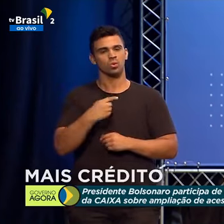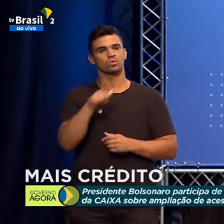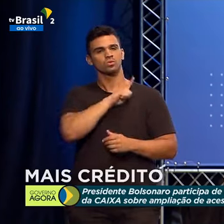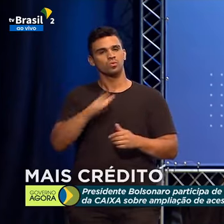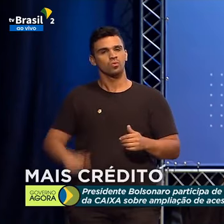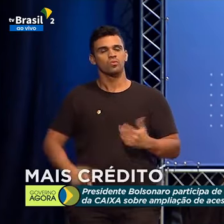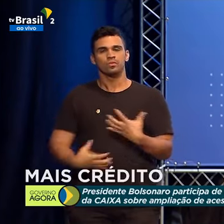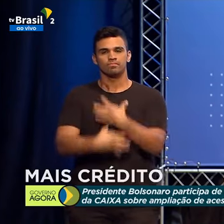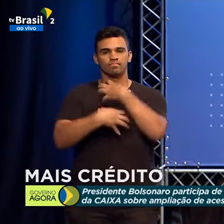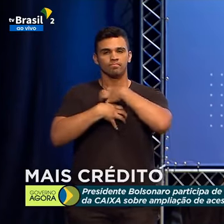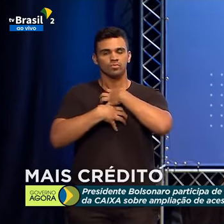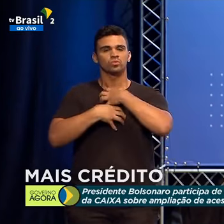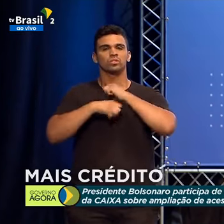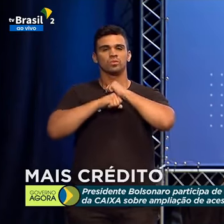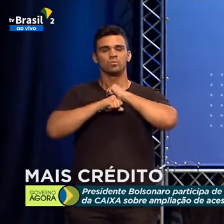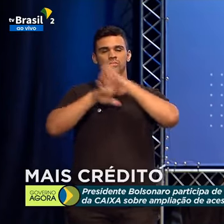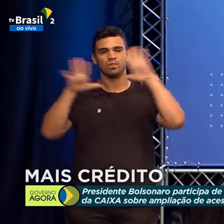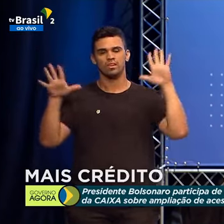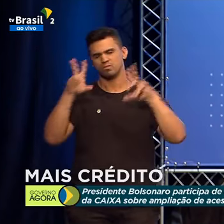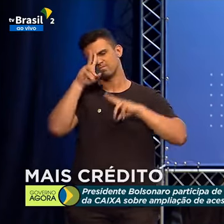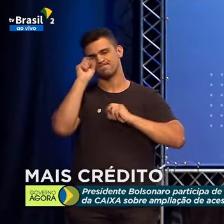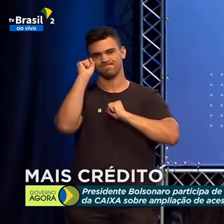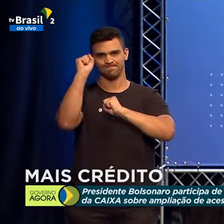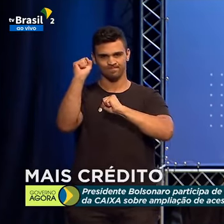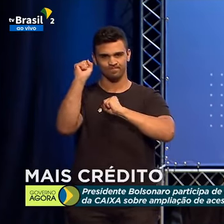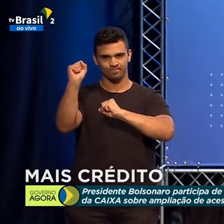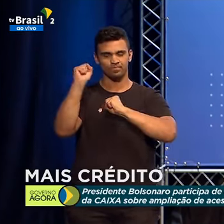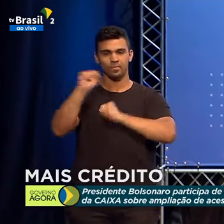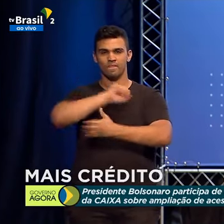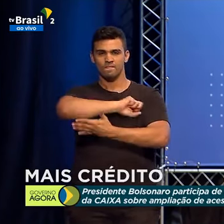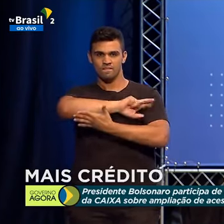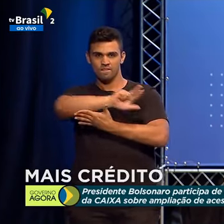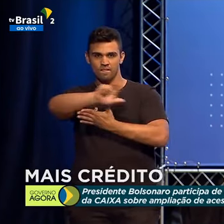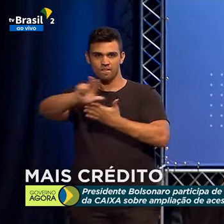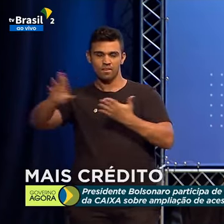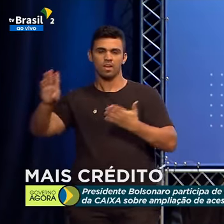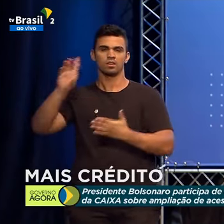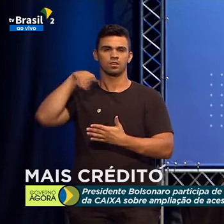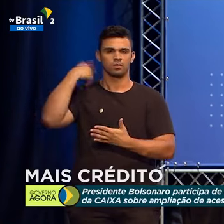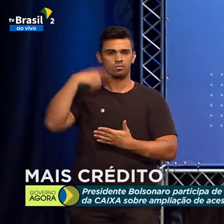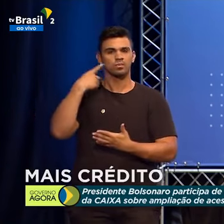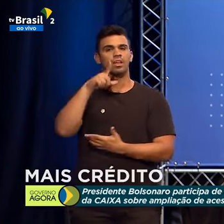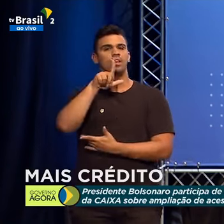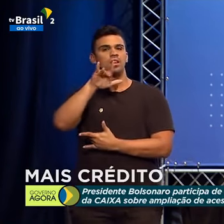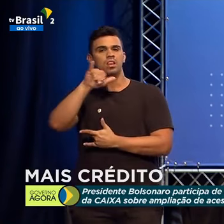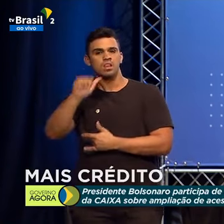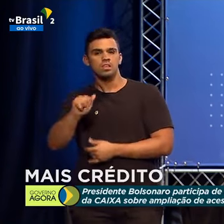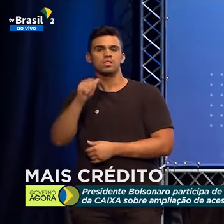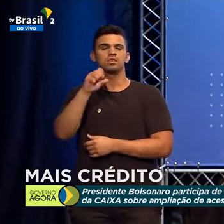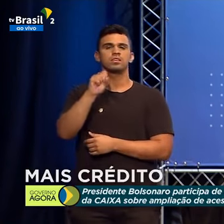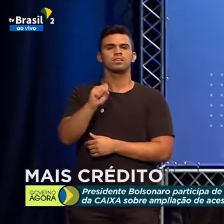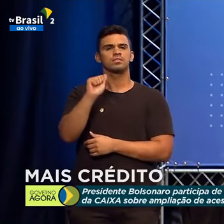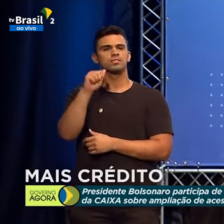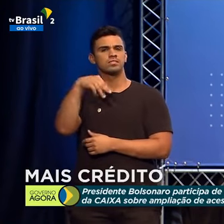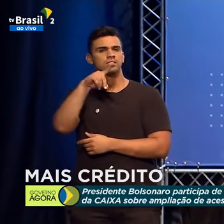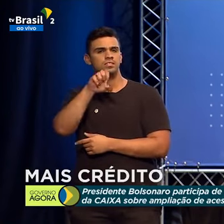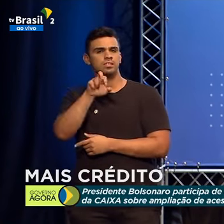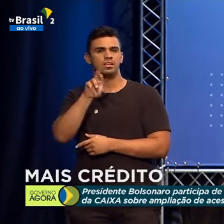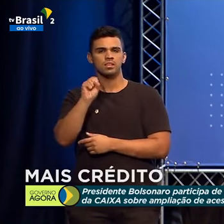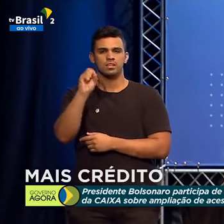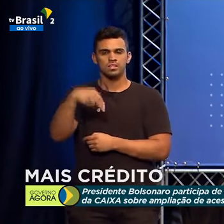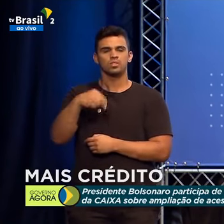maneira muito clara, muito forte, vários deputados, como a deputada Bia, Sanderson, Aline,